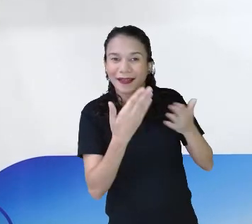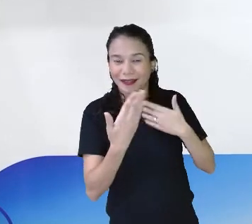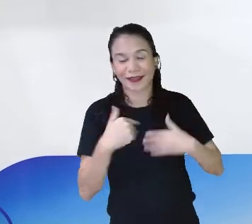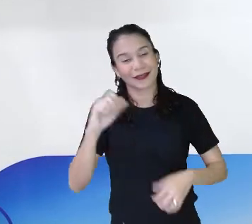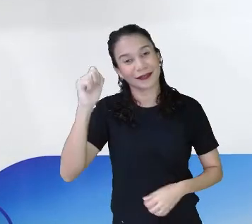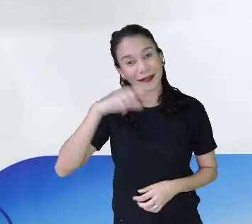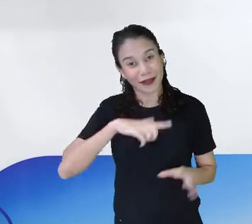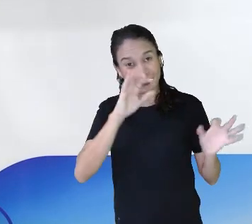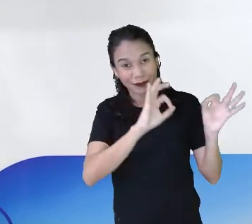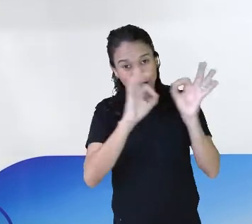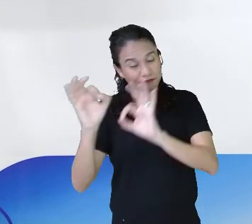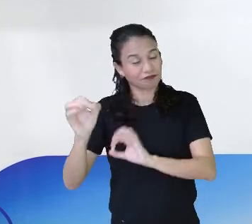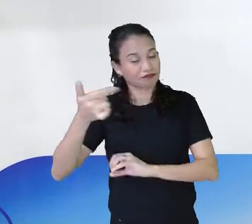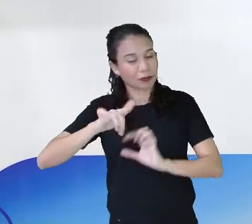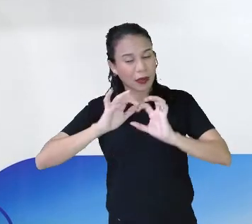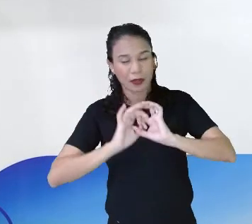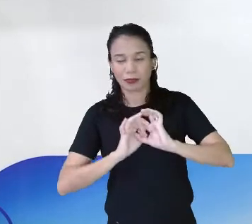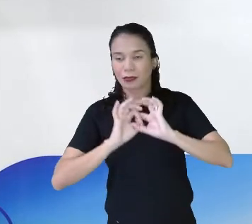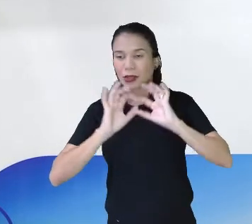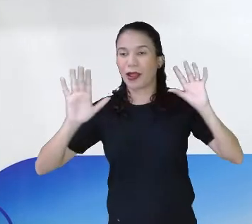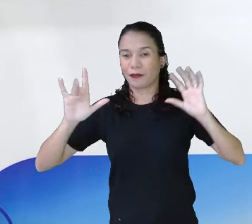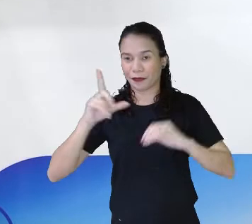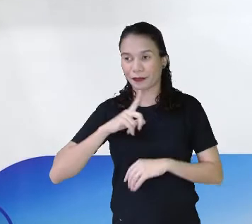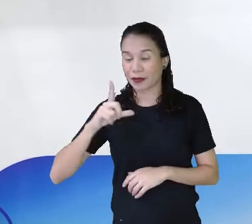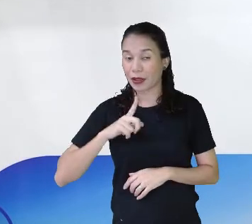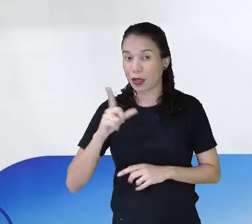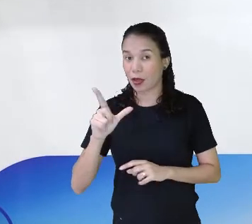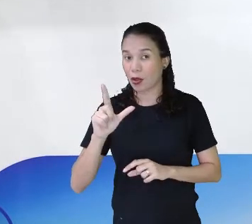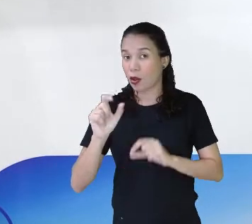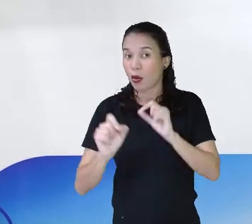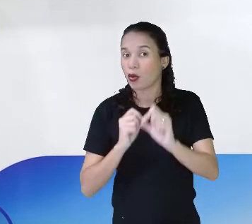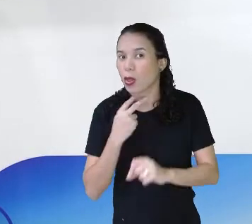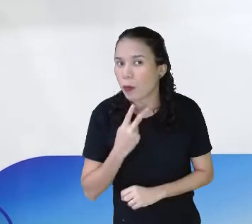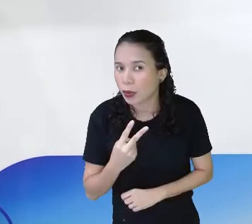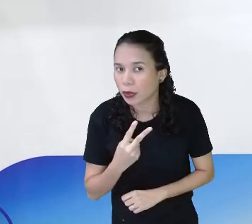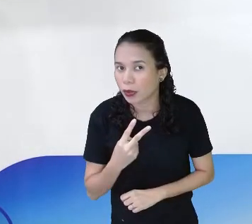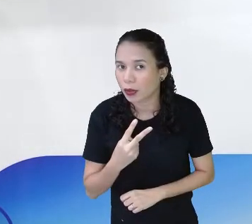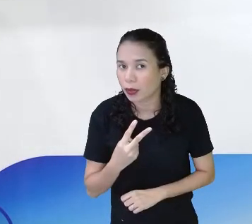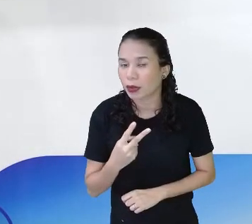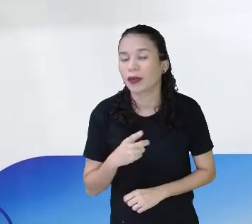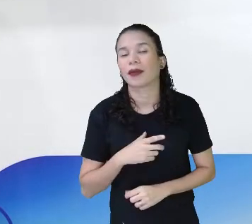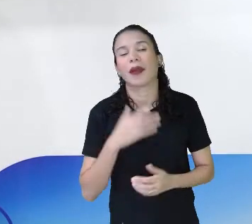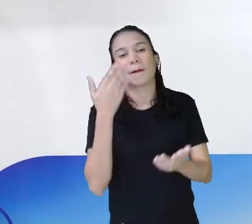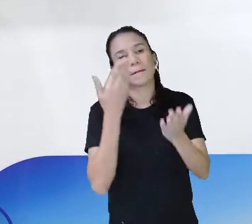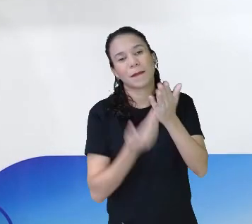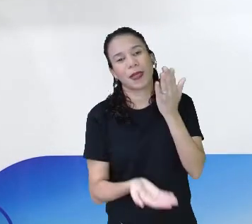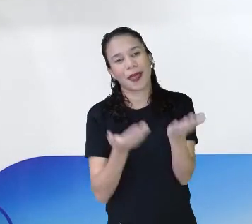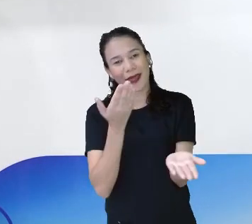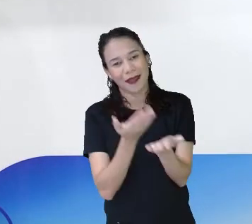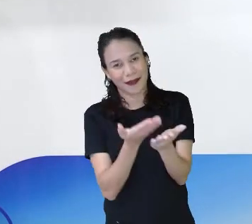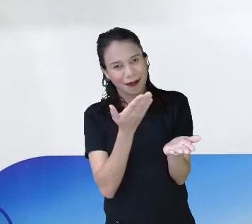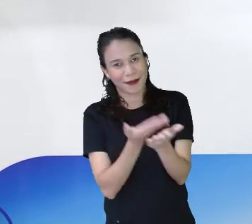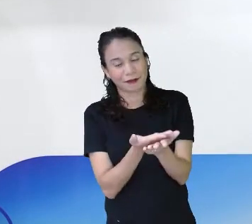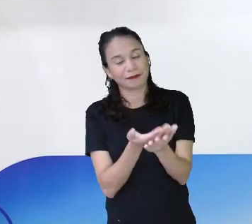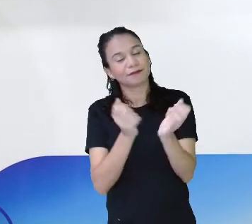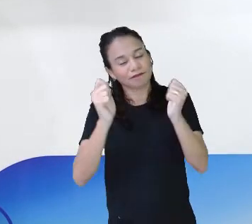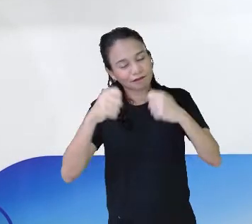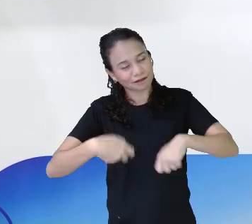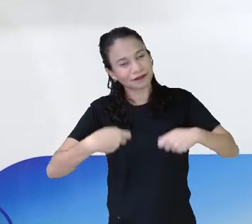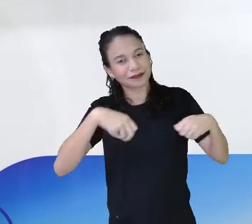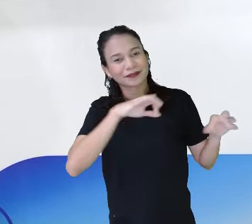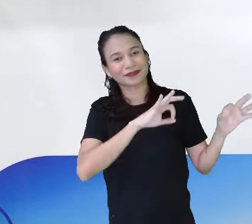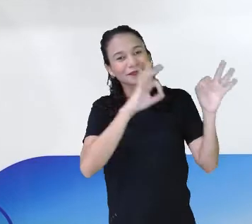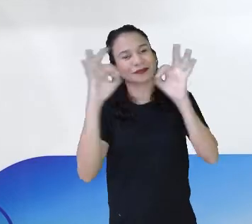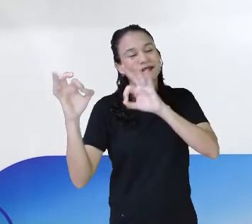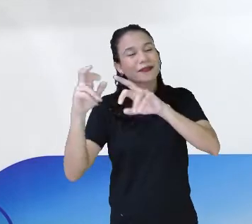aula novamente, fica à vontade. O que é que você não pode deixar de fazer? É deixar de assistir, gente. Não deixe de acompanhar as aulas. Por